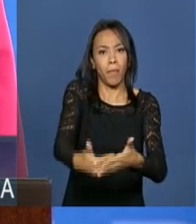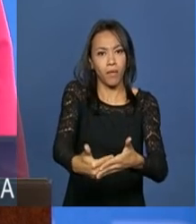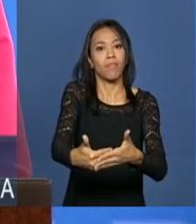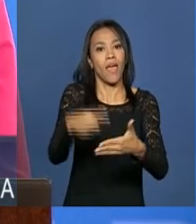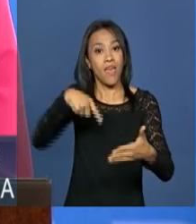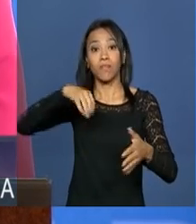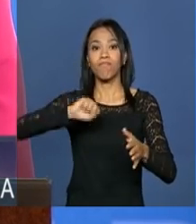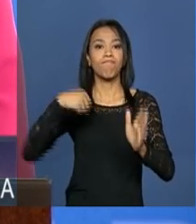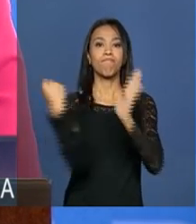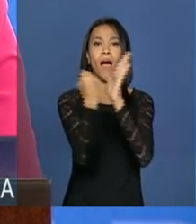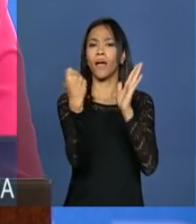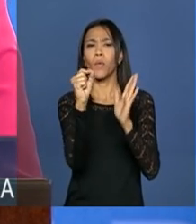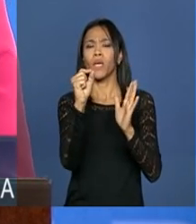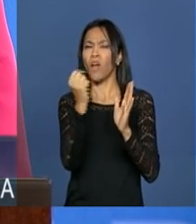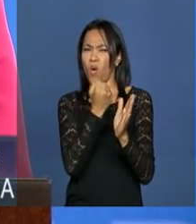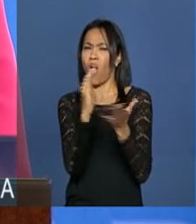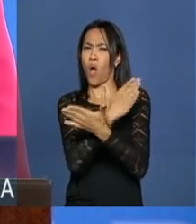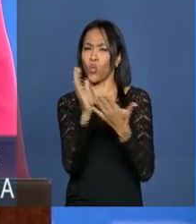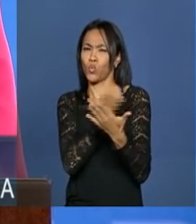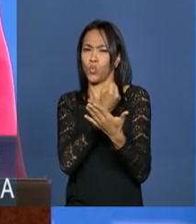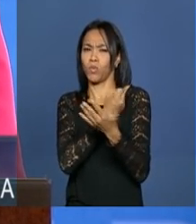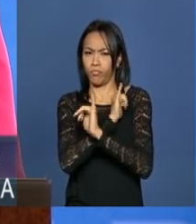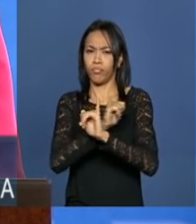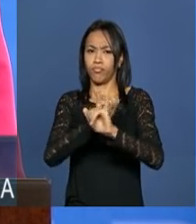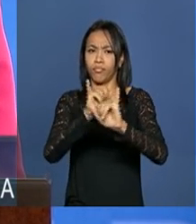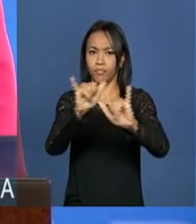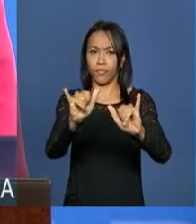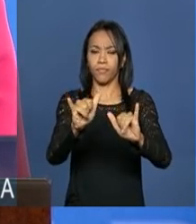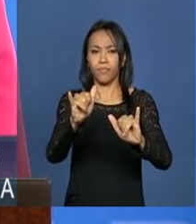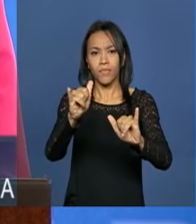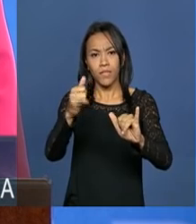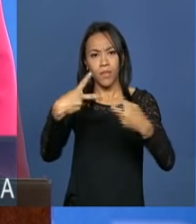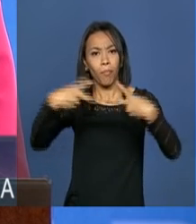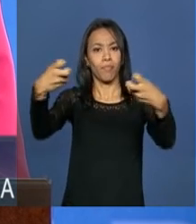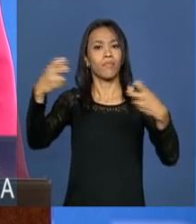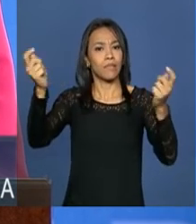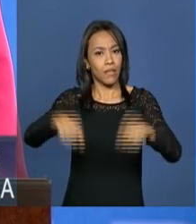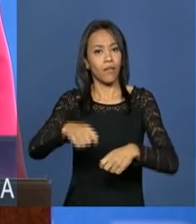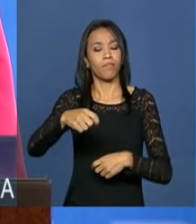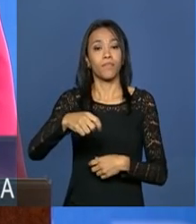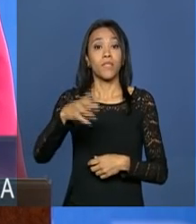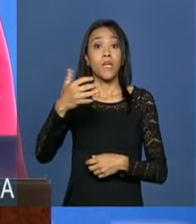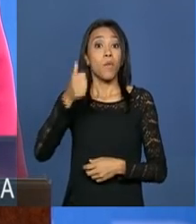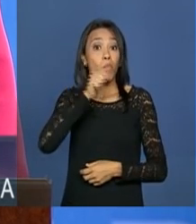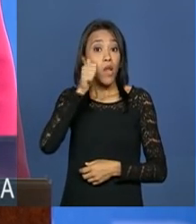marca. Alguns números falam por si. São mulheres.